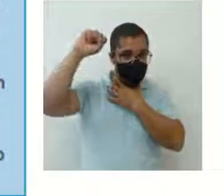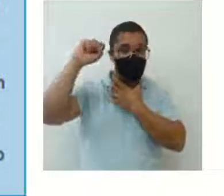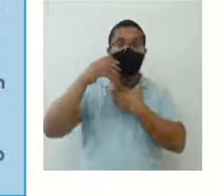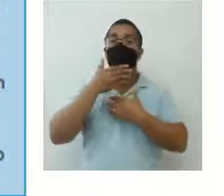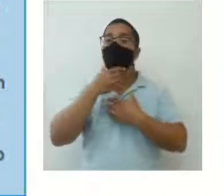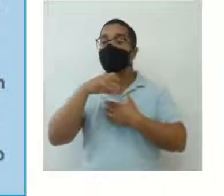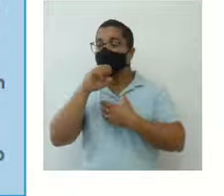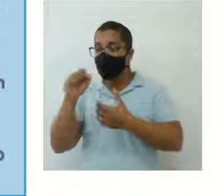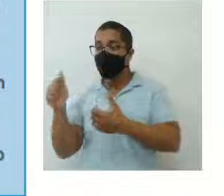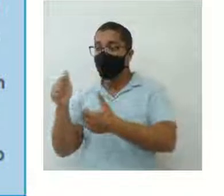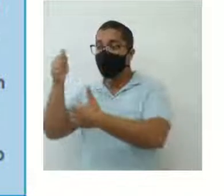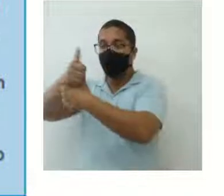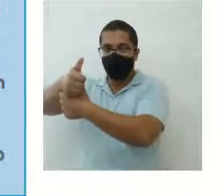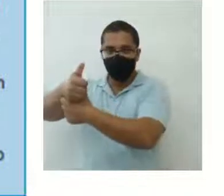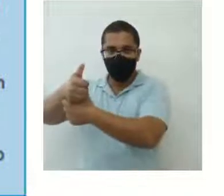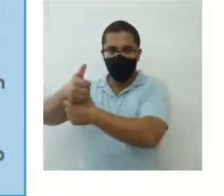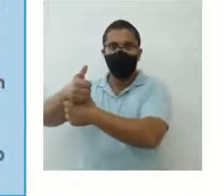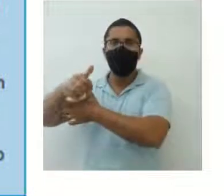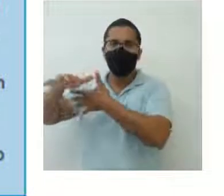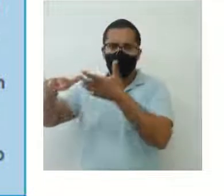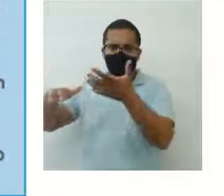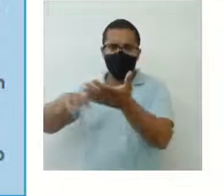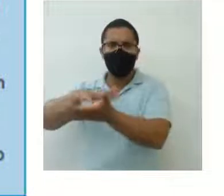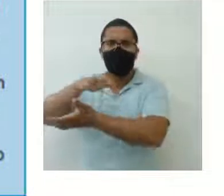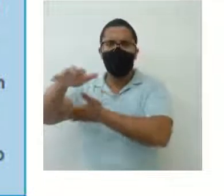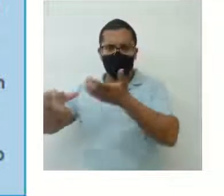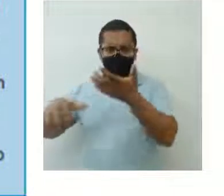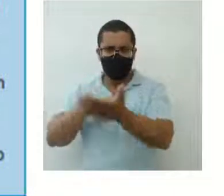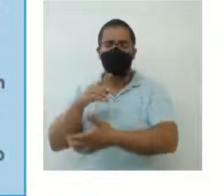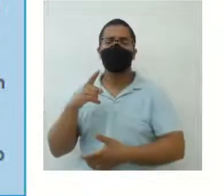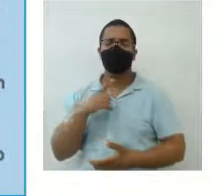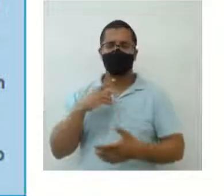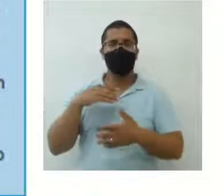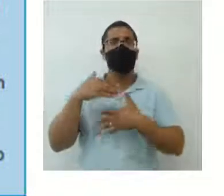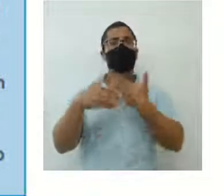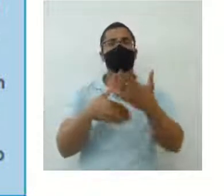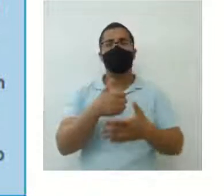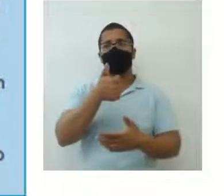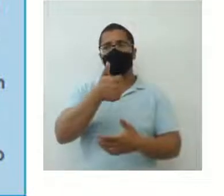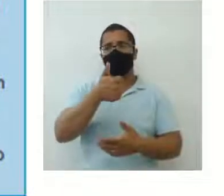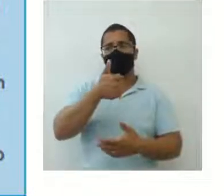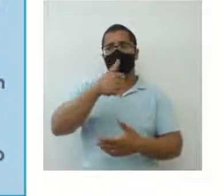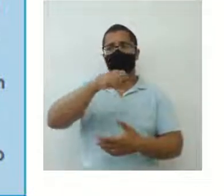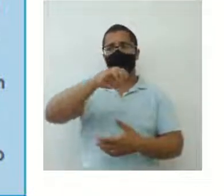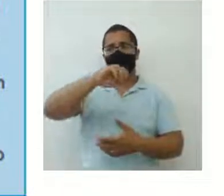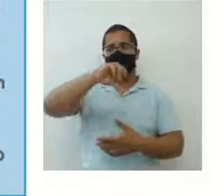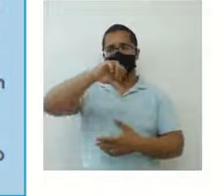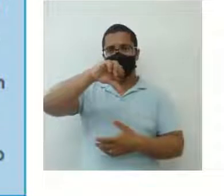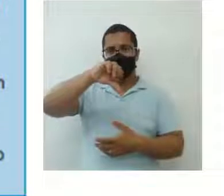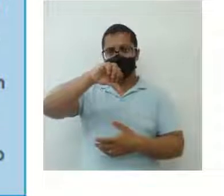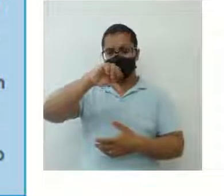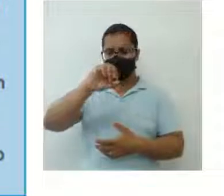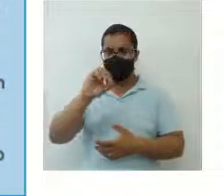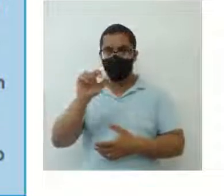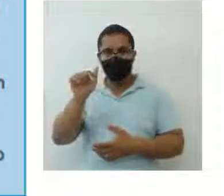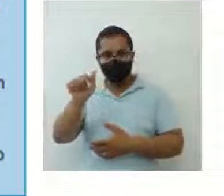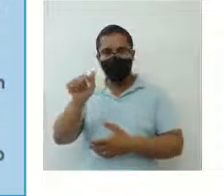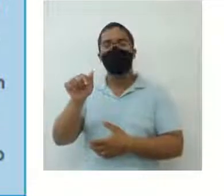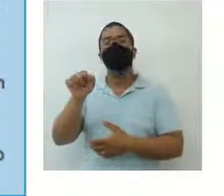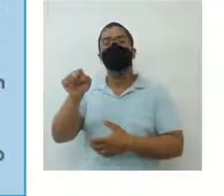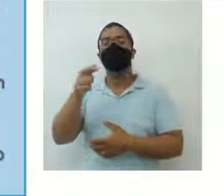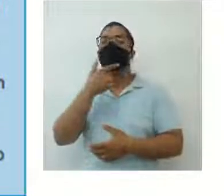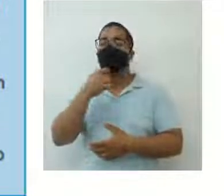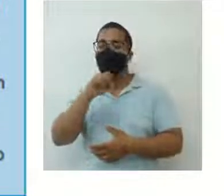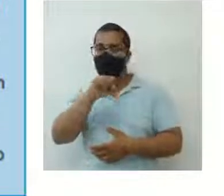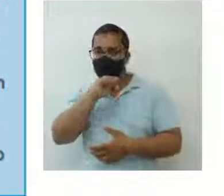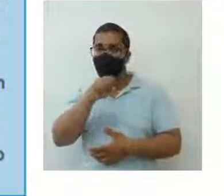do movimento do rebelde, que acabou também sendo derrotado em 1907. Então, nós temos aí uma luta que envolveu,